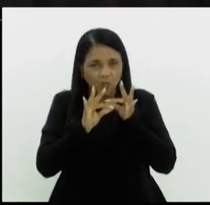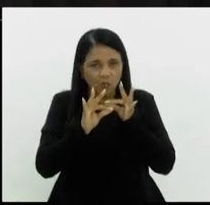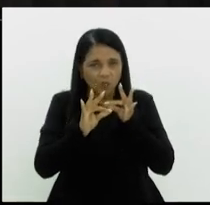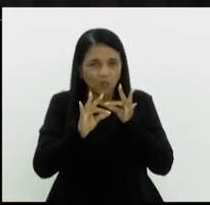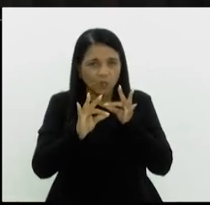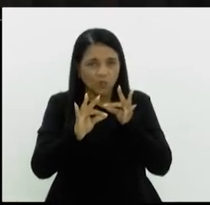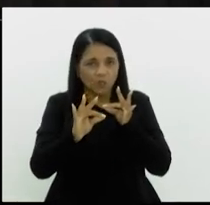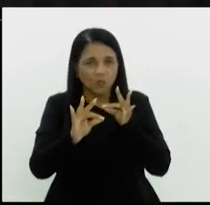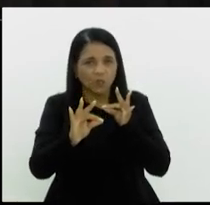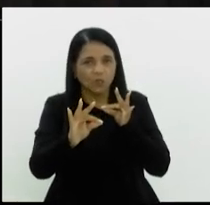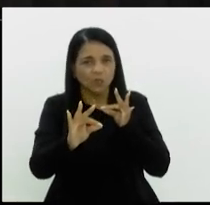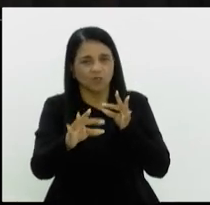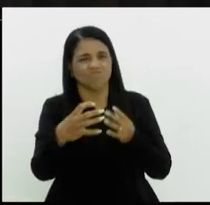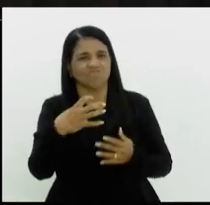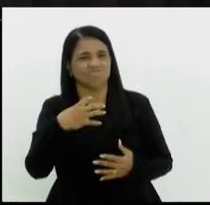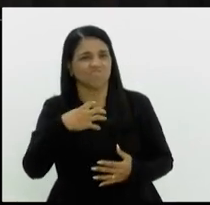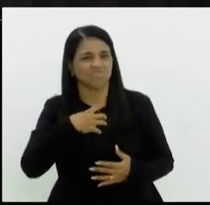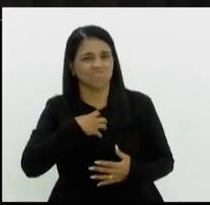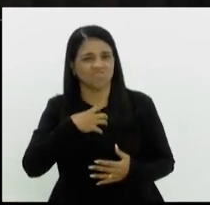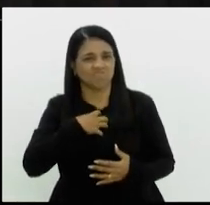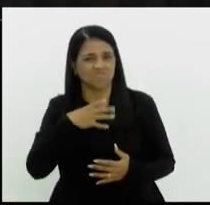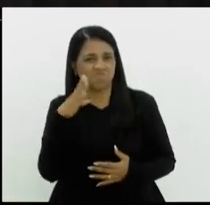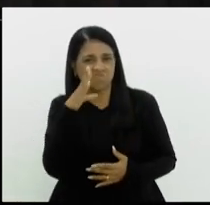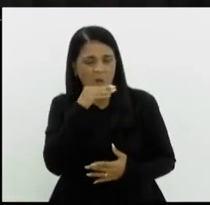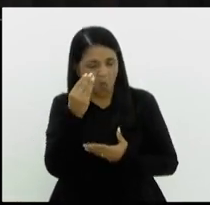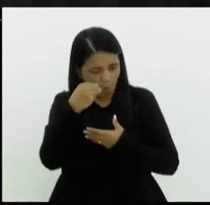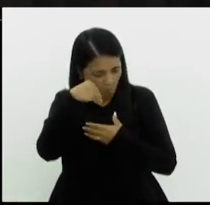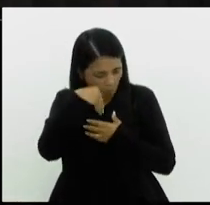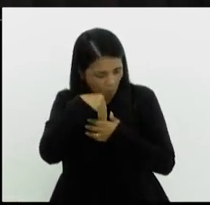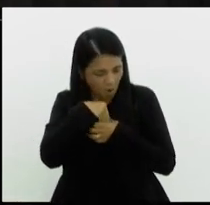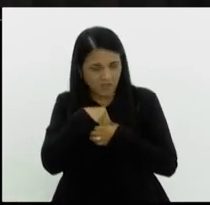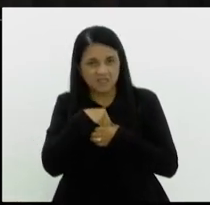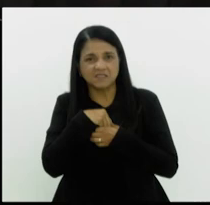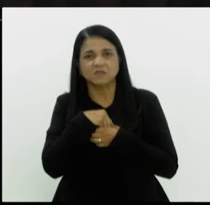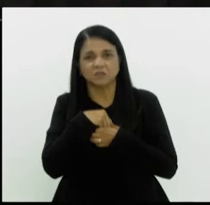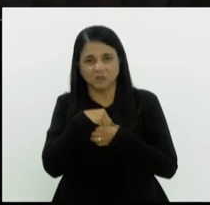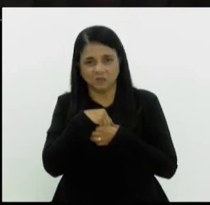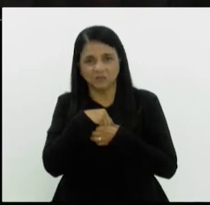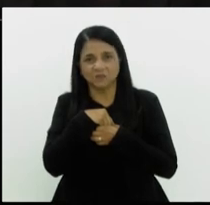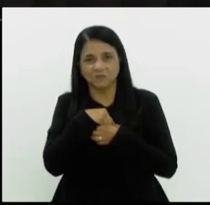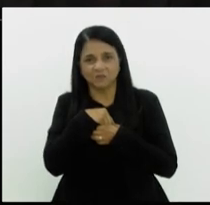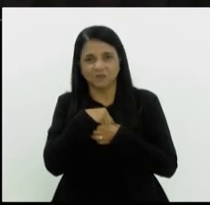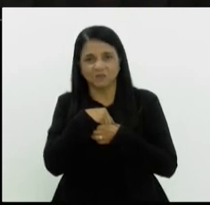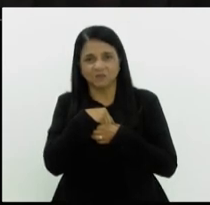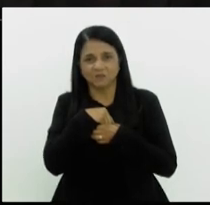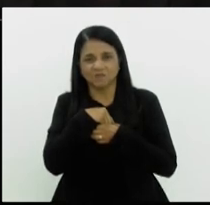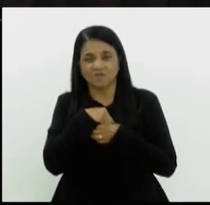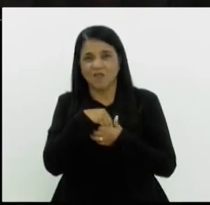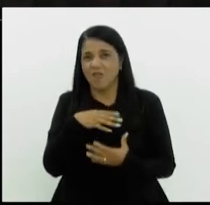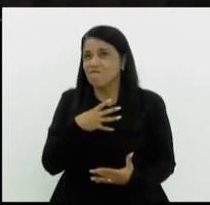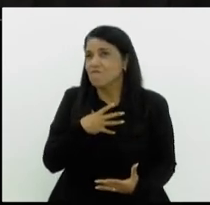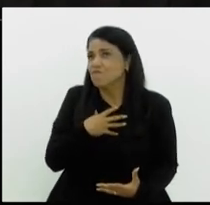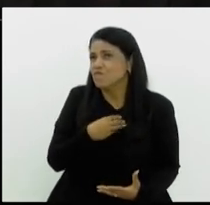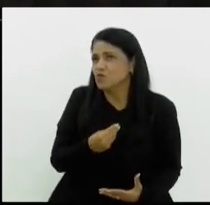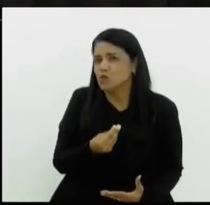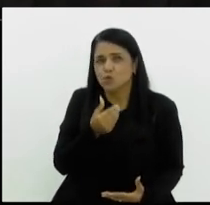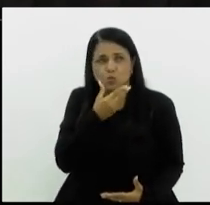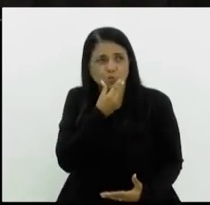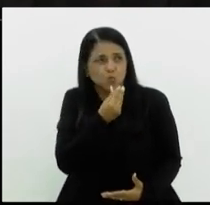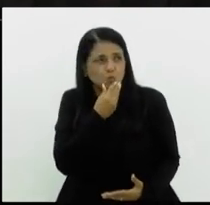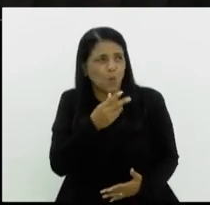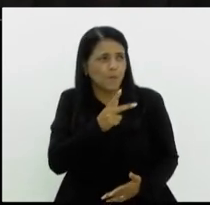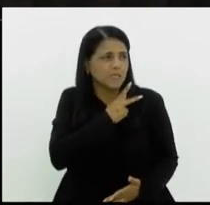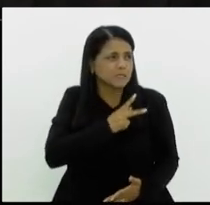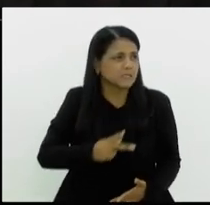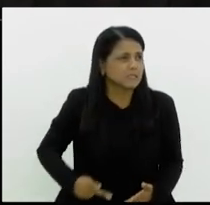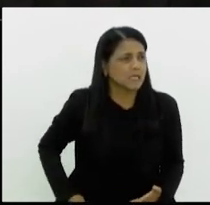mal. Ela está guardando dentro dela: meu Deus, é filho do presidente, se eu falar eu fico mal,